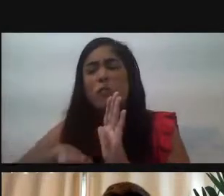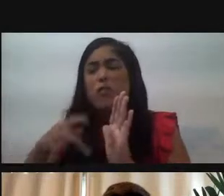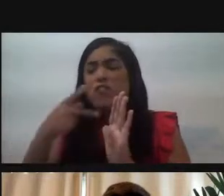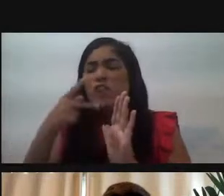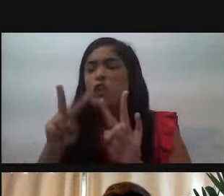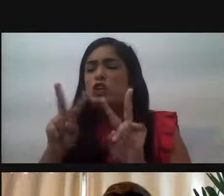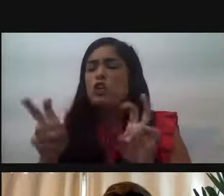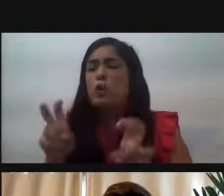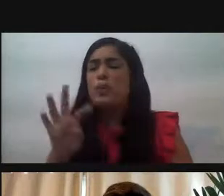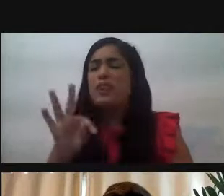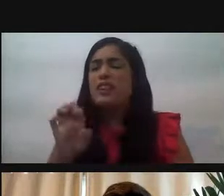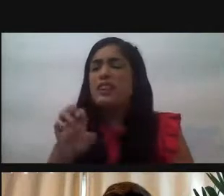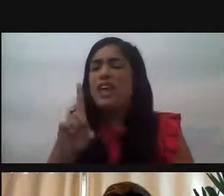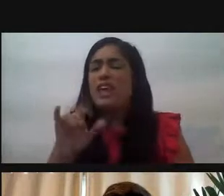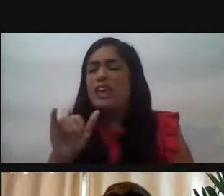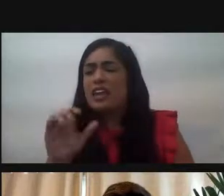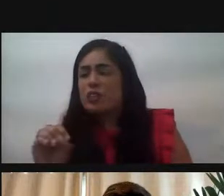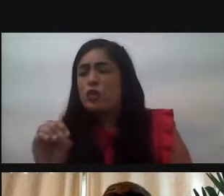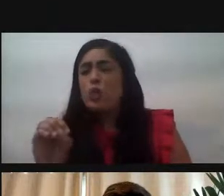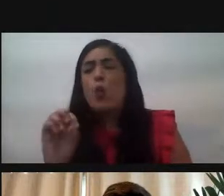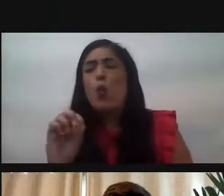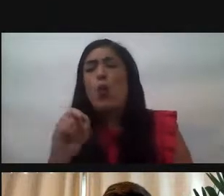outras confusões e outros questionamentos.